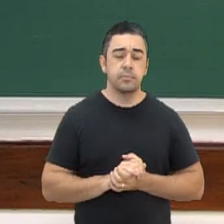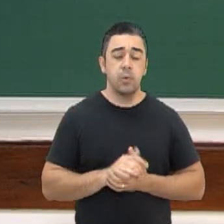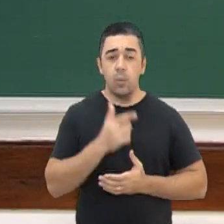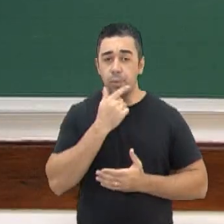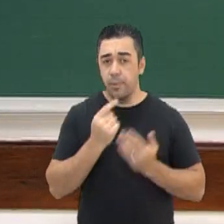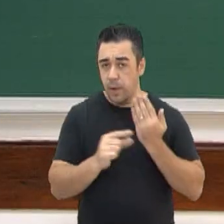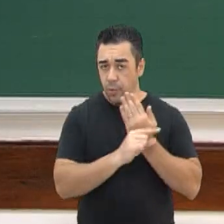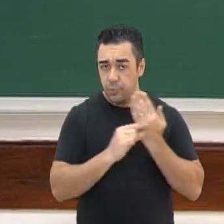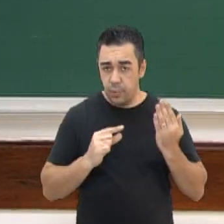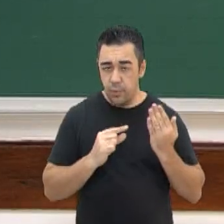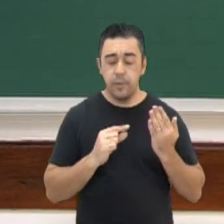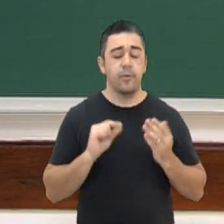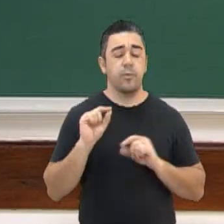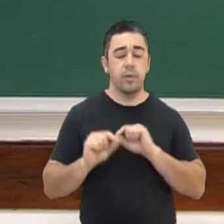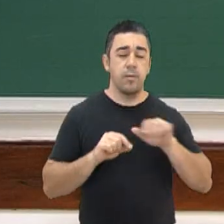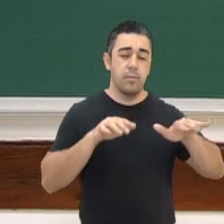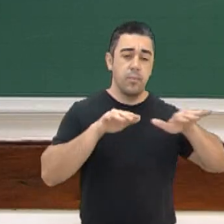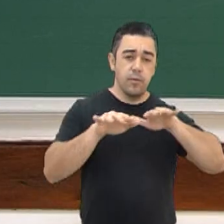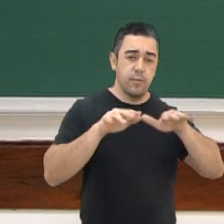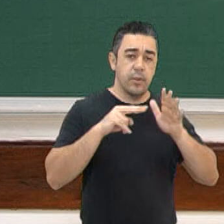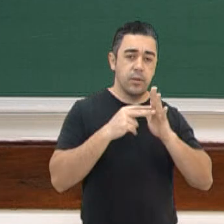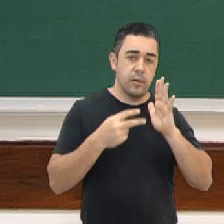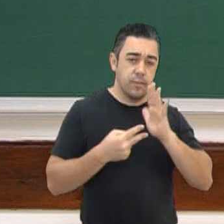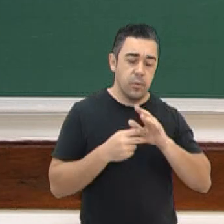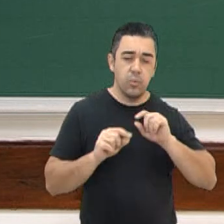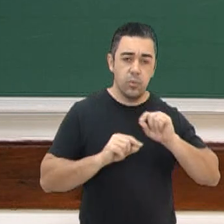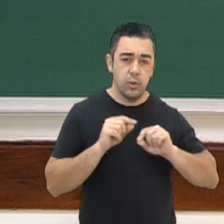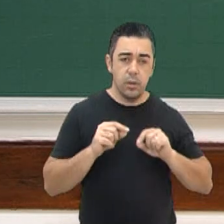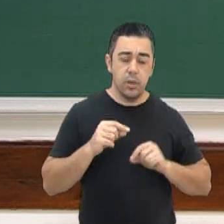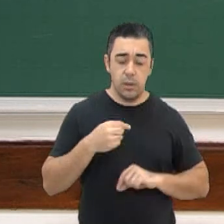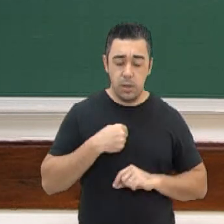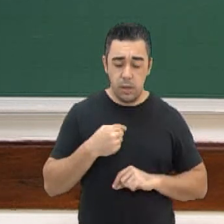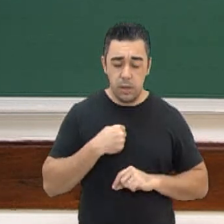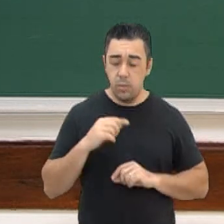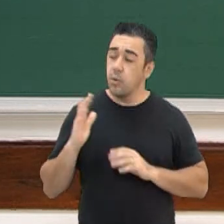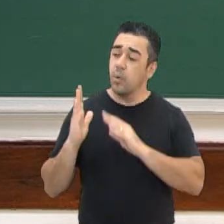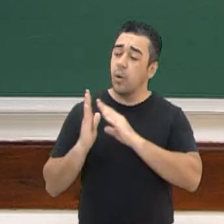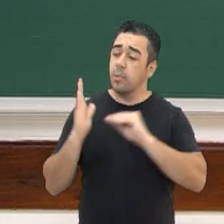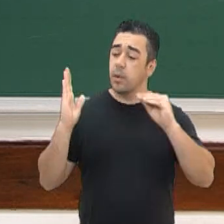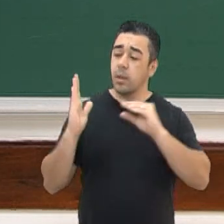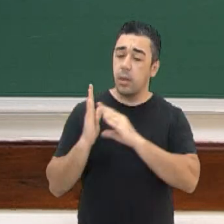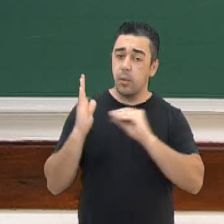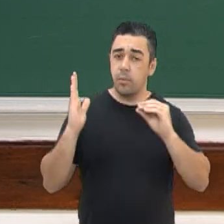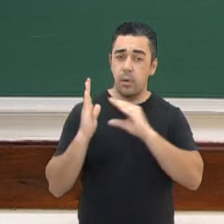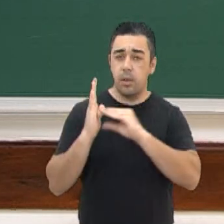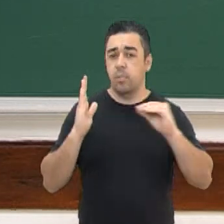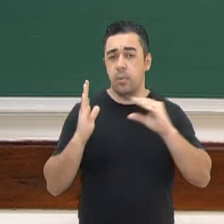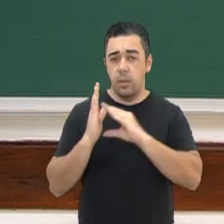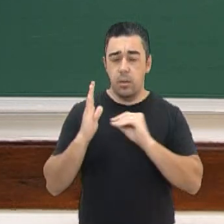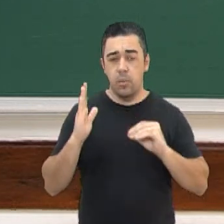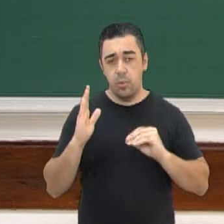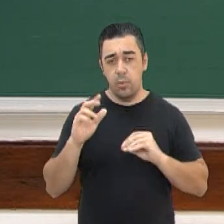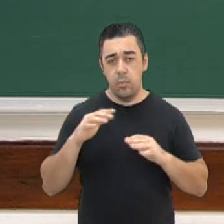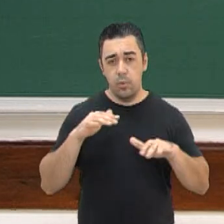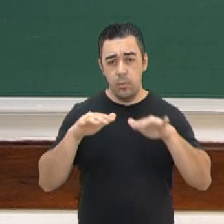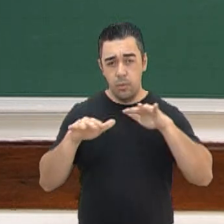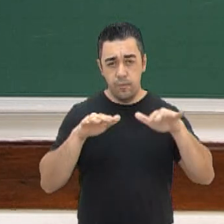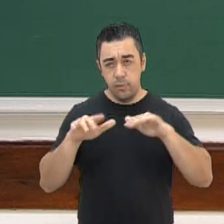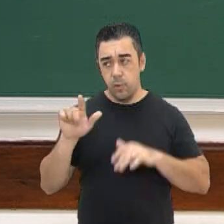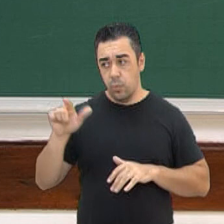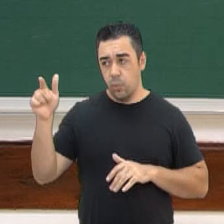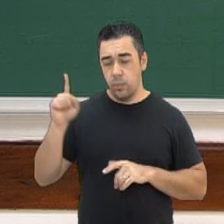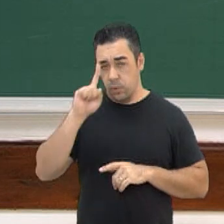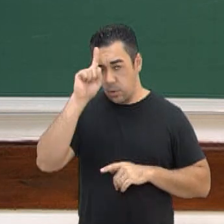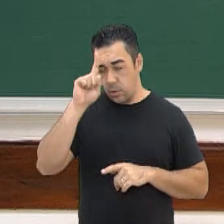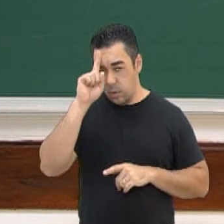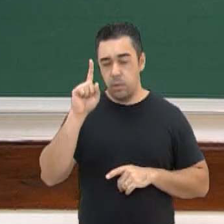autor, dança como movimento se refere apenas ao ato de você repetir, reproduzir os movimentos criados por alguém,